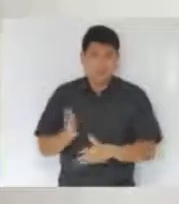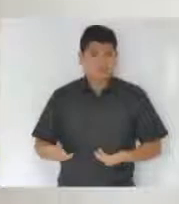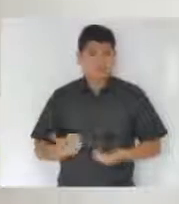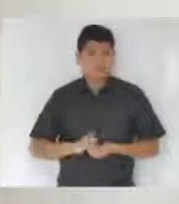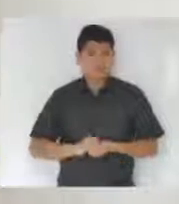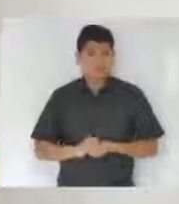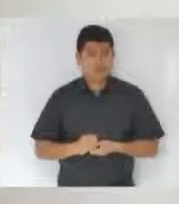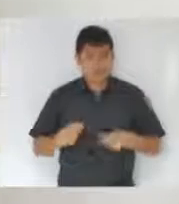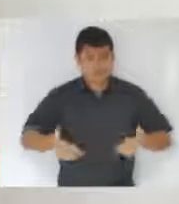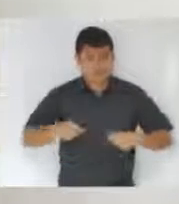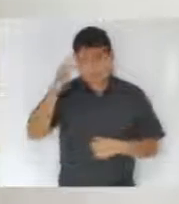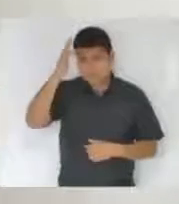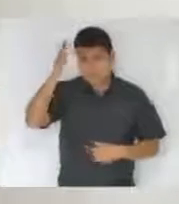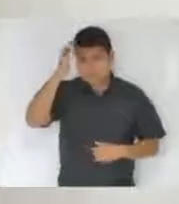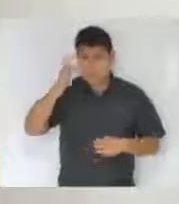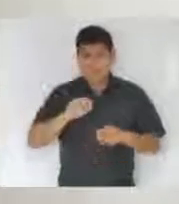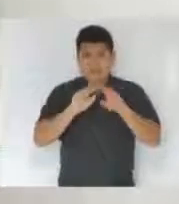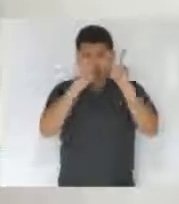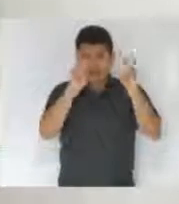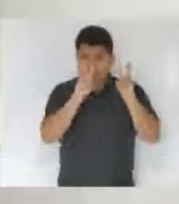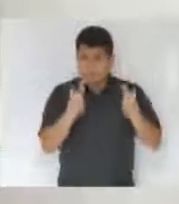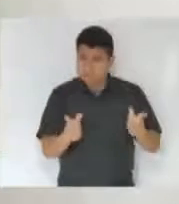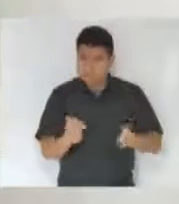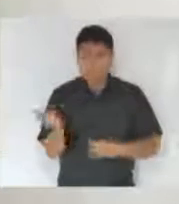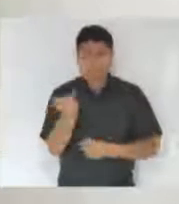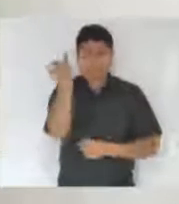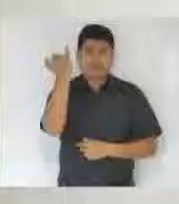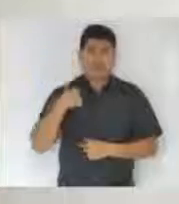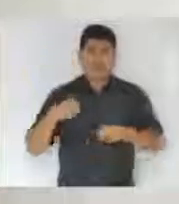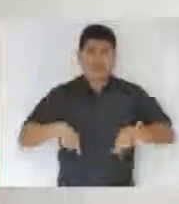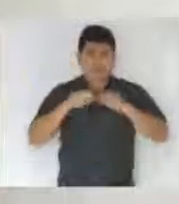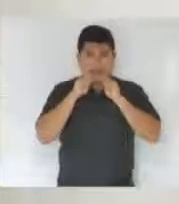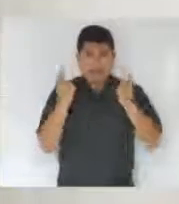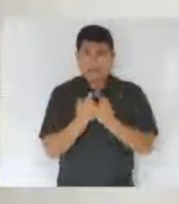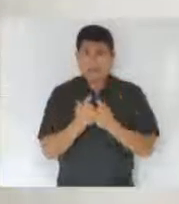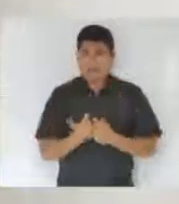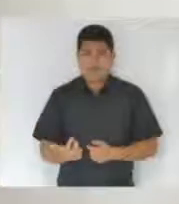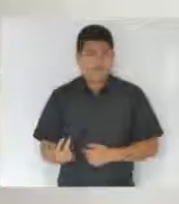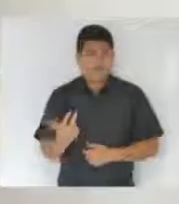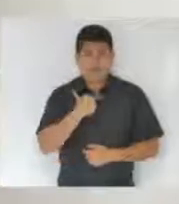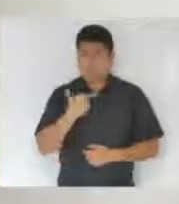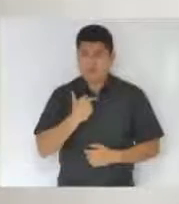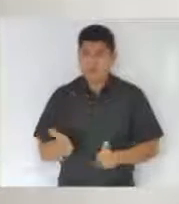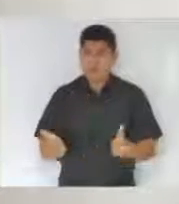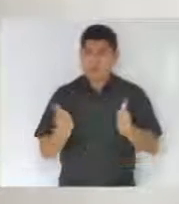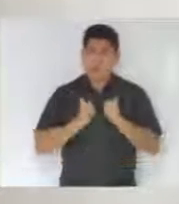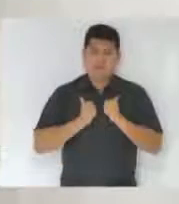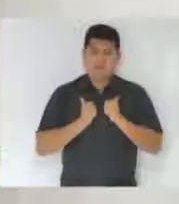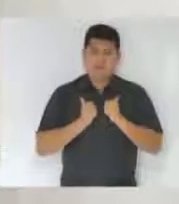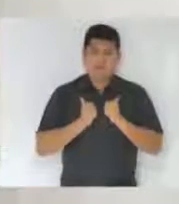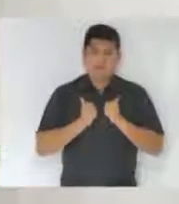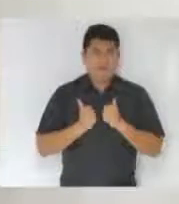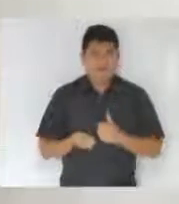respeito desses temas tão importantes, que a Assembleia Legislativa não pode se furtar, se acovardar